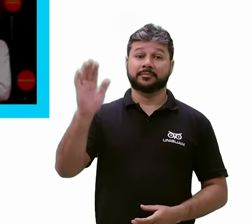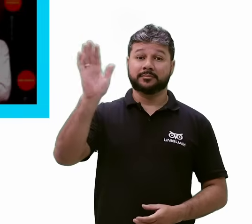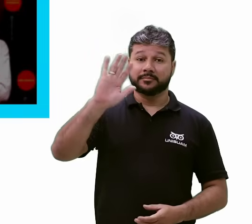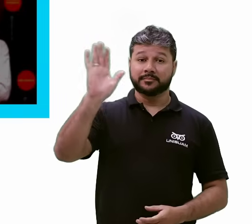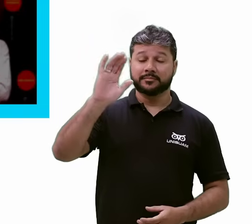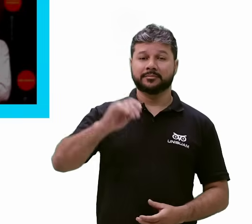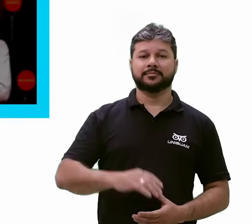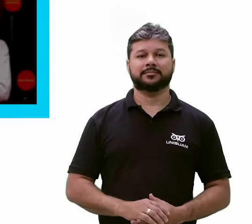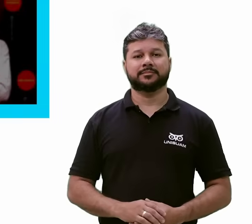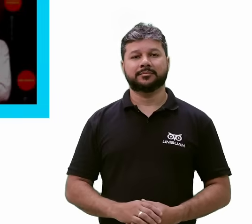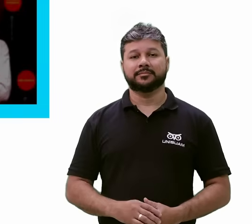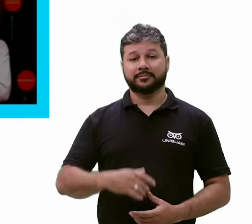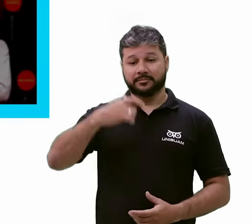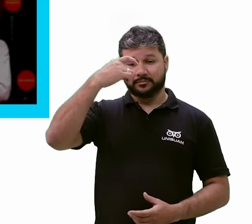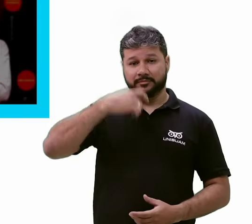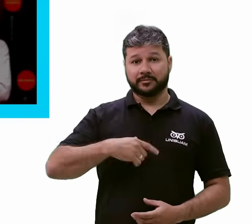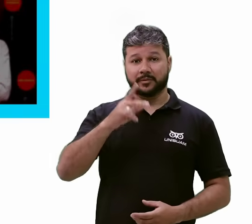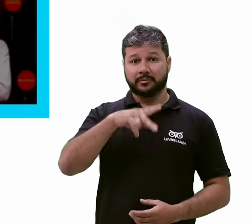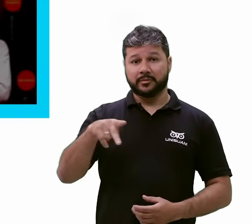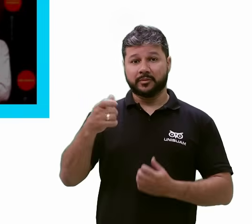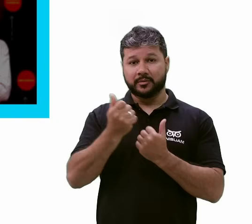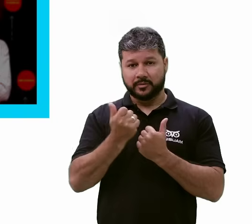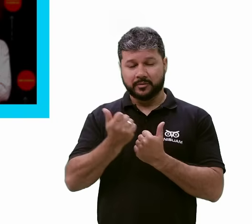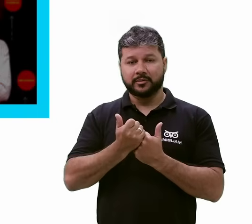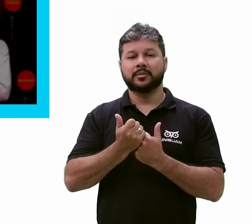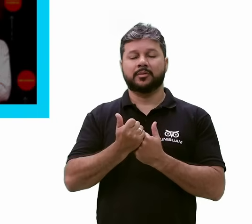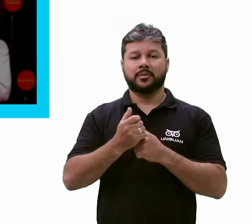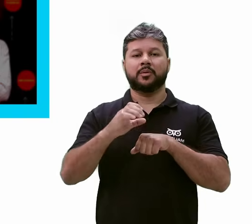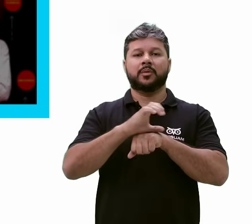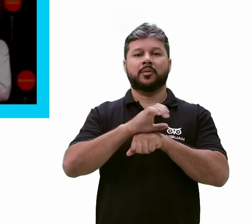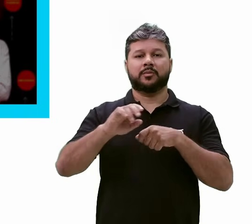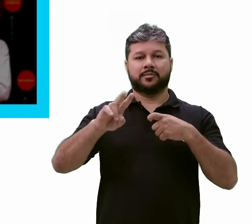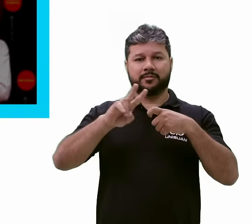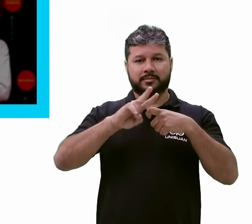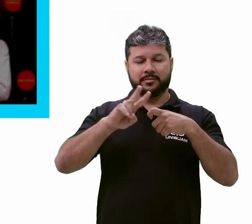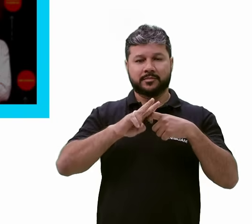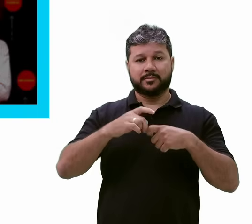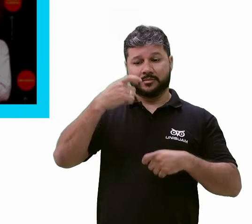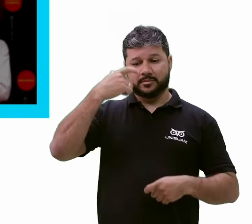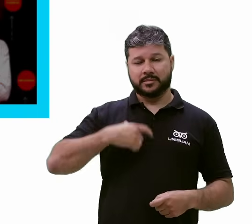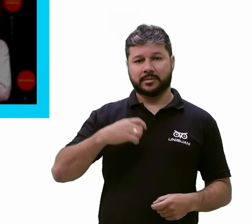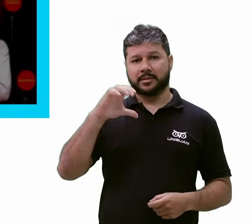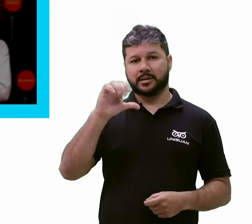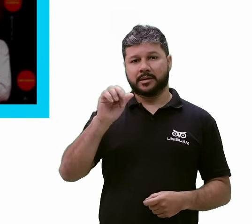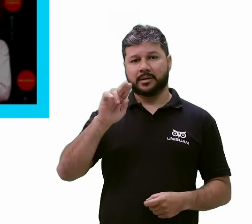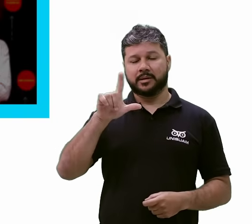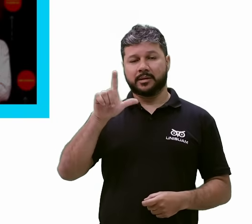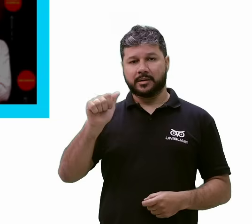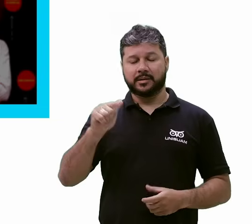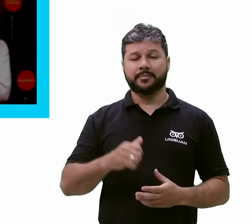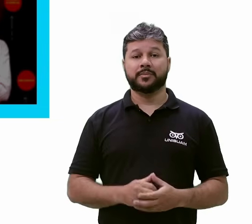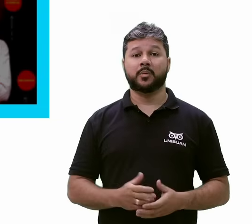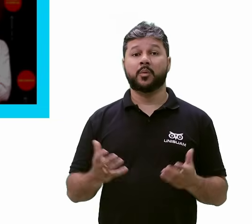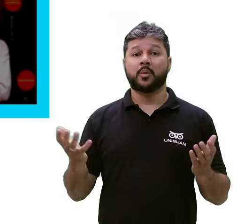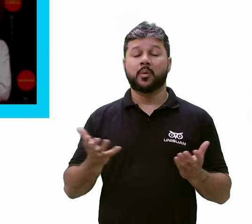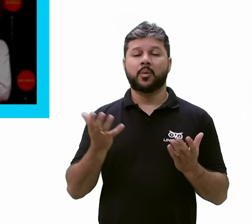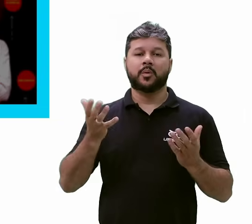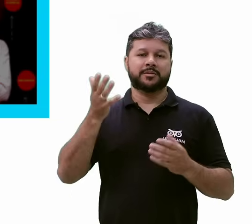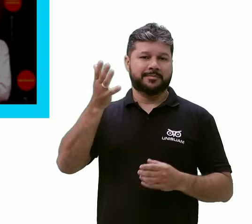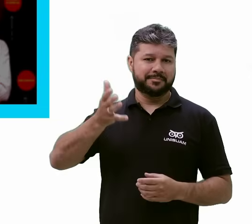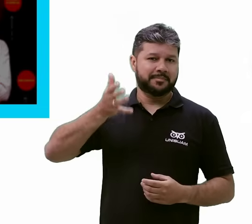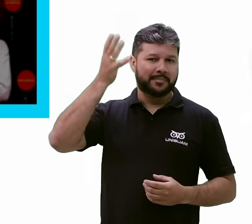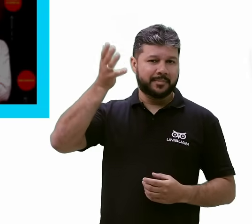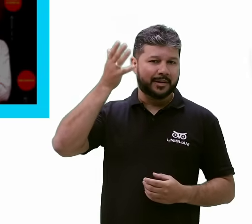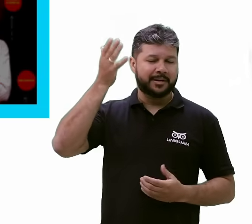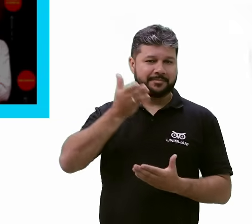Olá, eu sou a professora tutora do curso de Medicina Veterinária, professora Carla Franvini, e hoje eu estou aqui para dar uma palestra